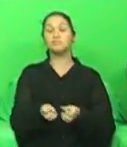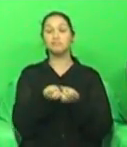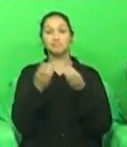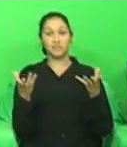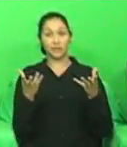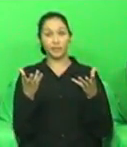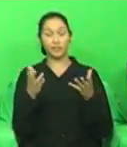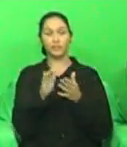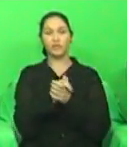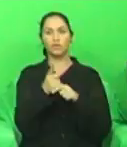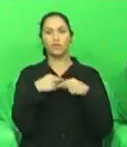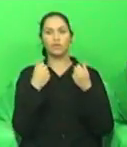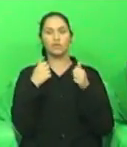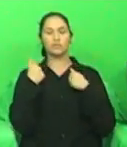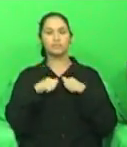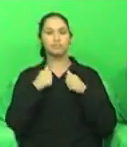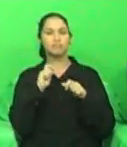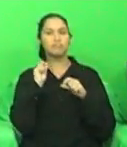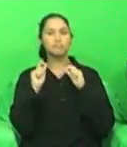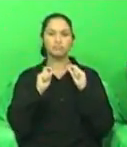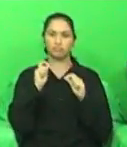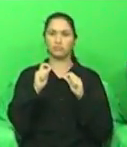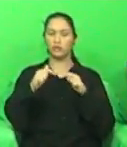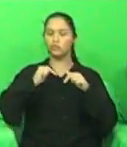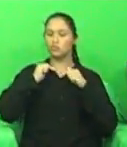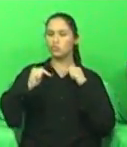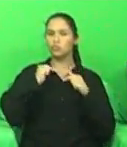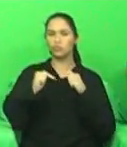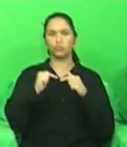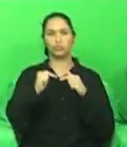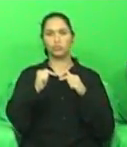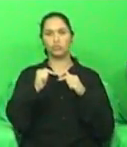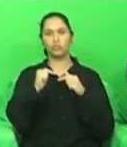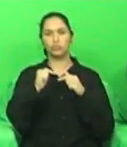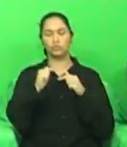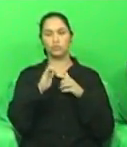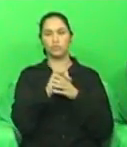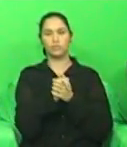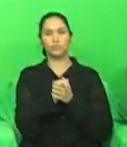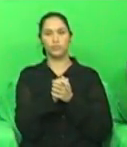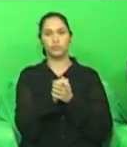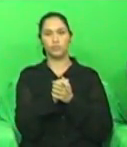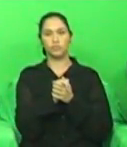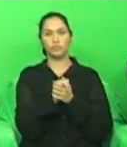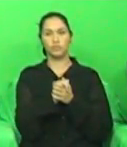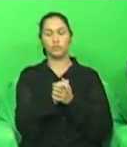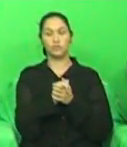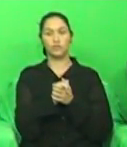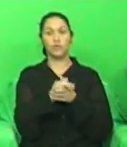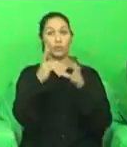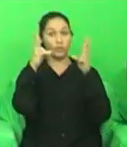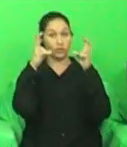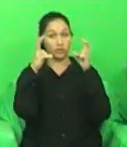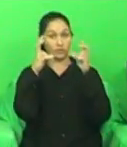nós precisamos avaliar discutir e trazer para o debate a possibilidade